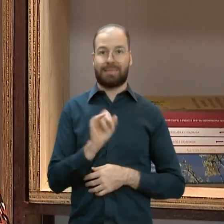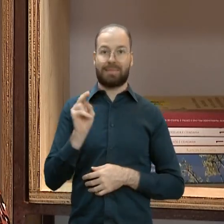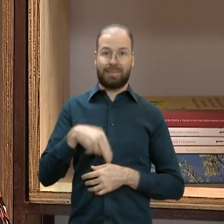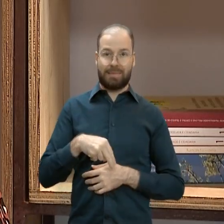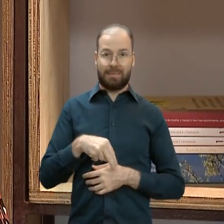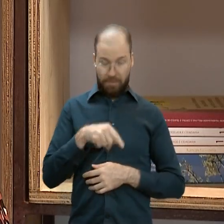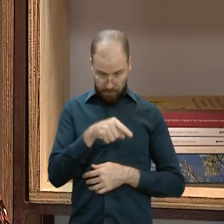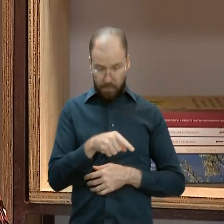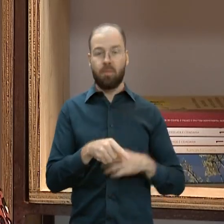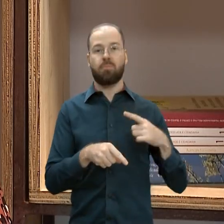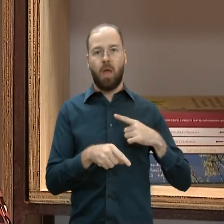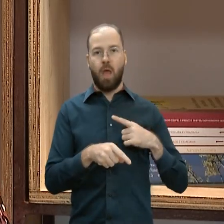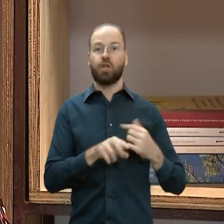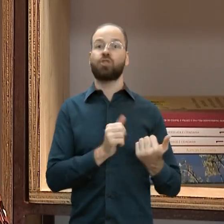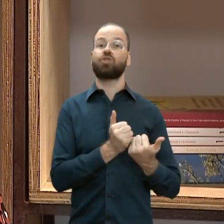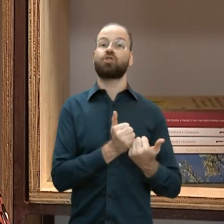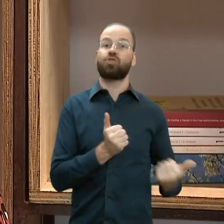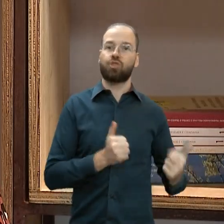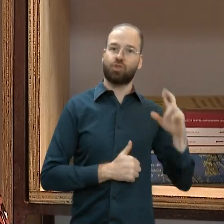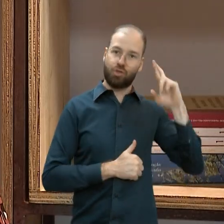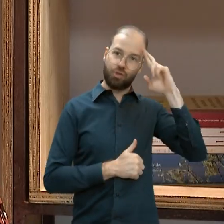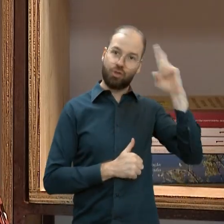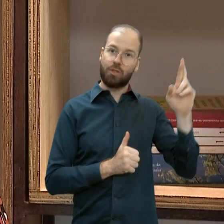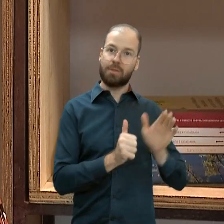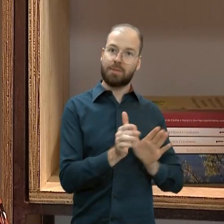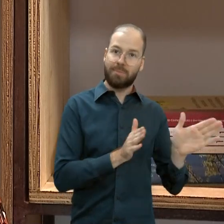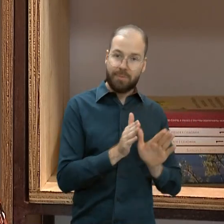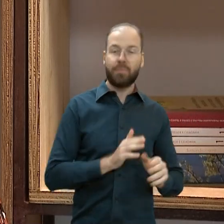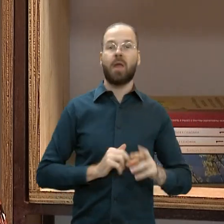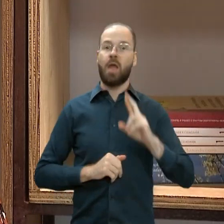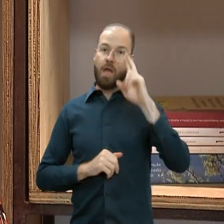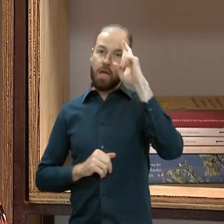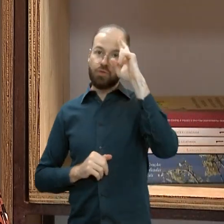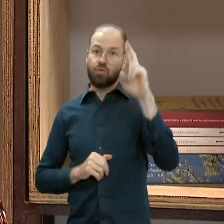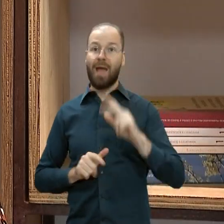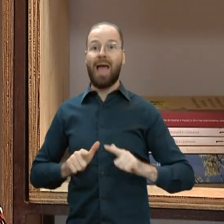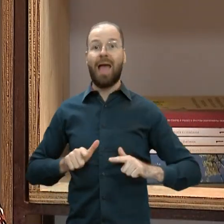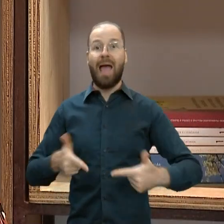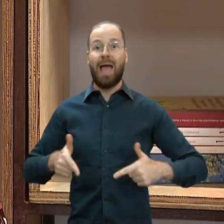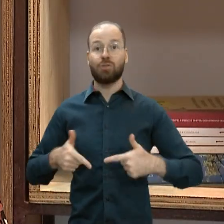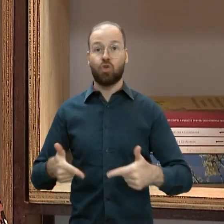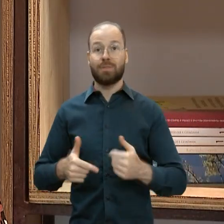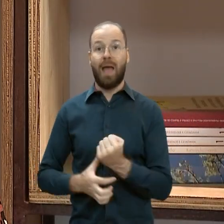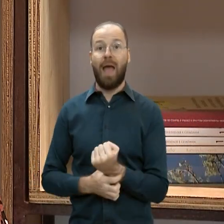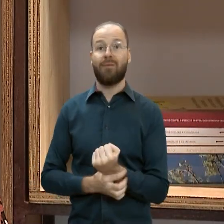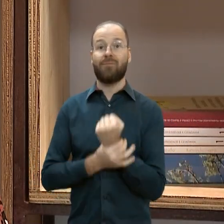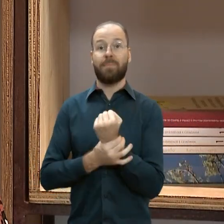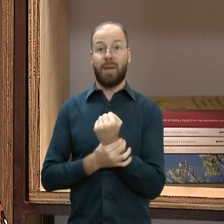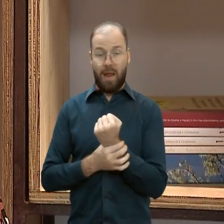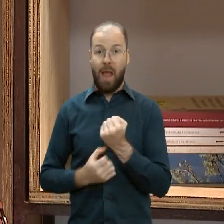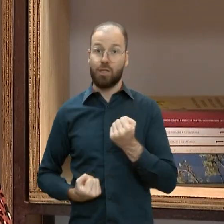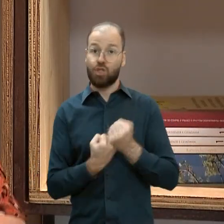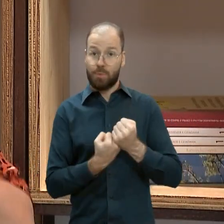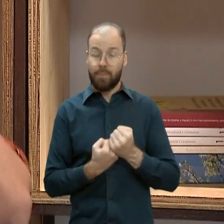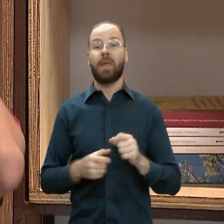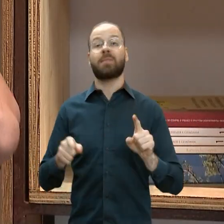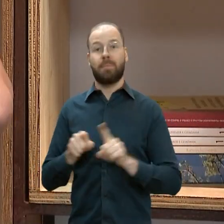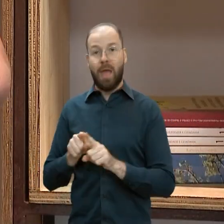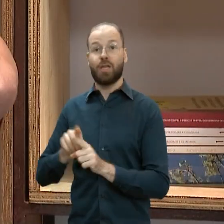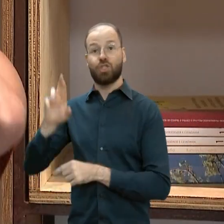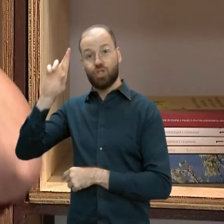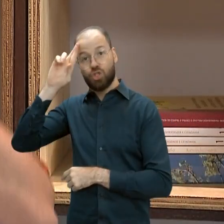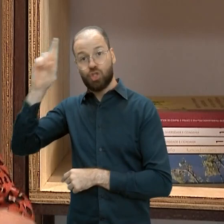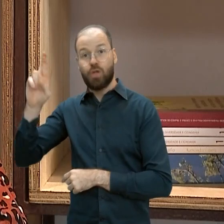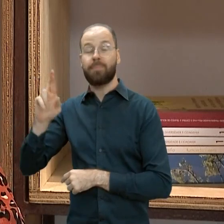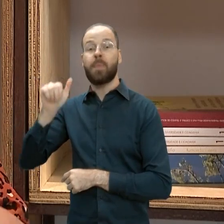é a Diretoria de Acessibilidade, a Diretoria de Ações Afirmativas e a Diretoria de Mulheres e Diversidades. Dentro